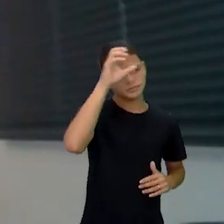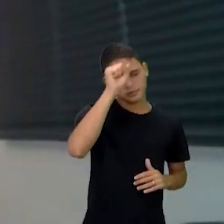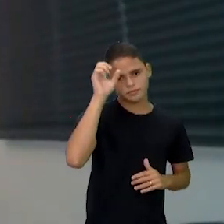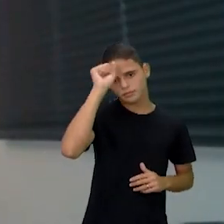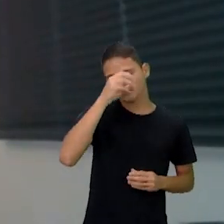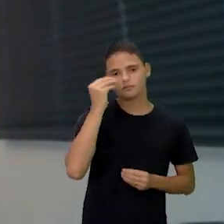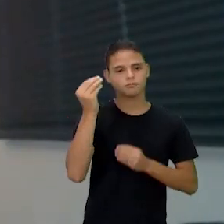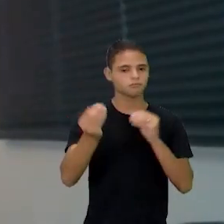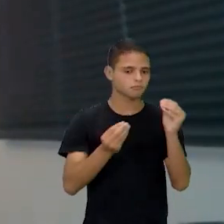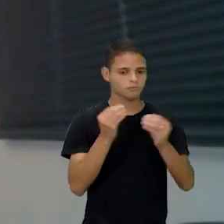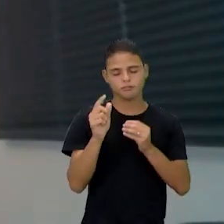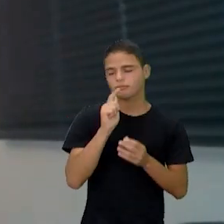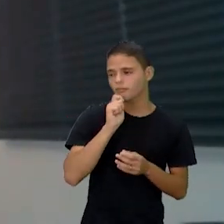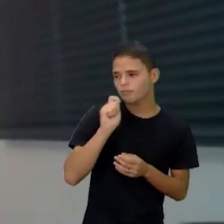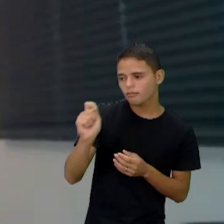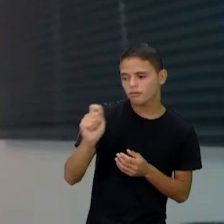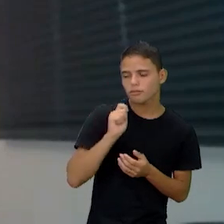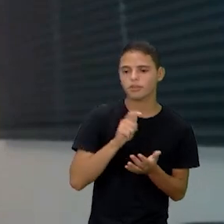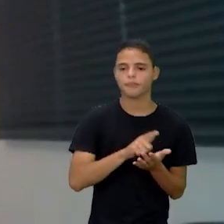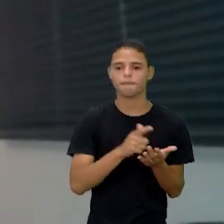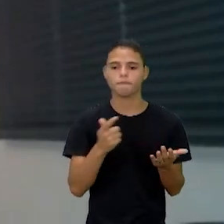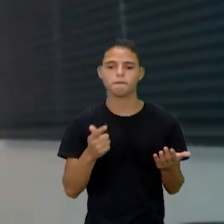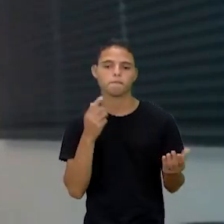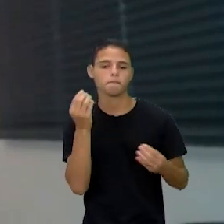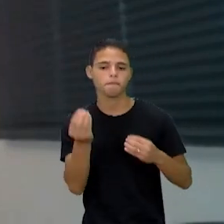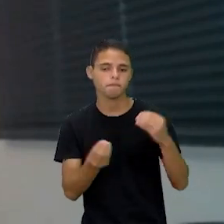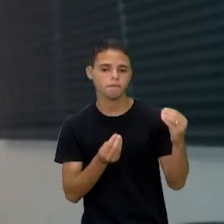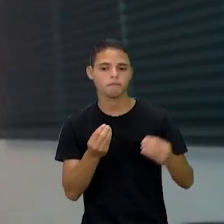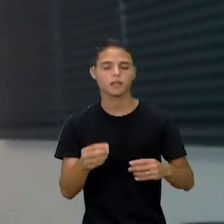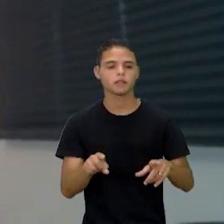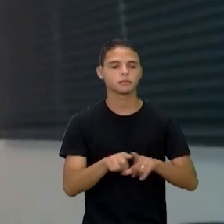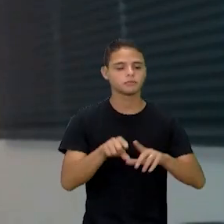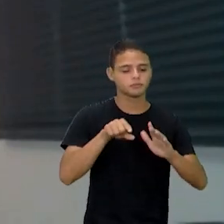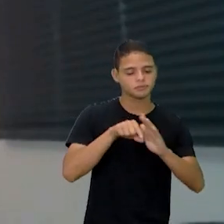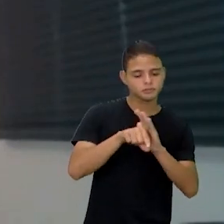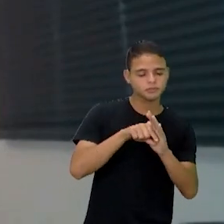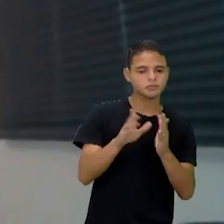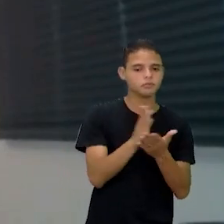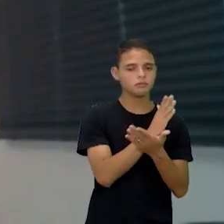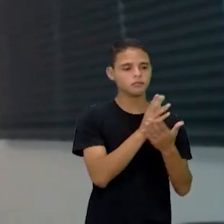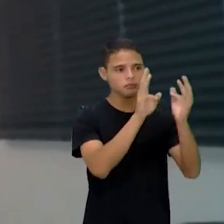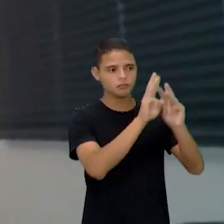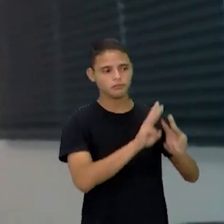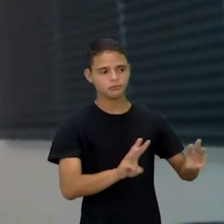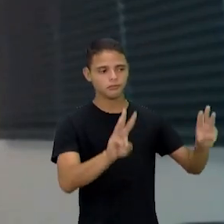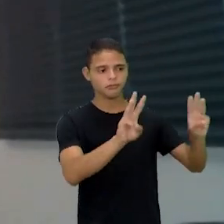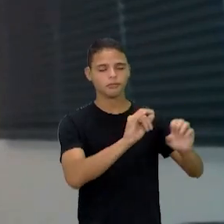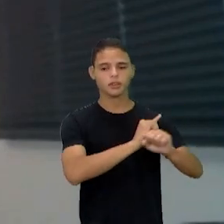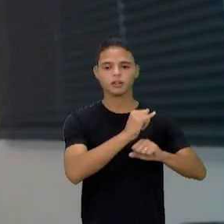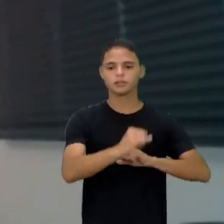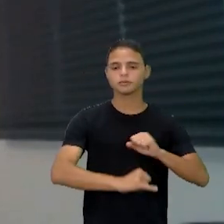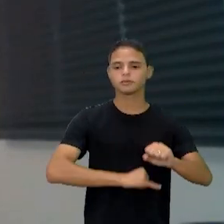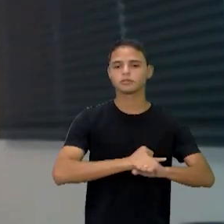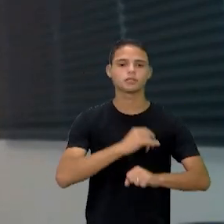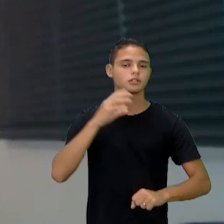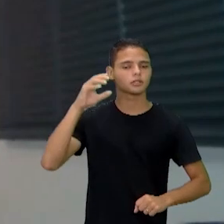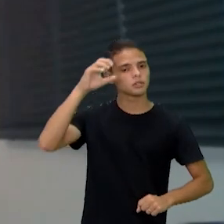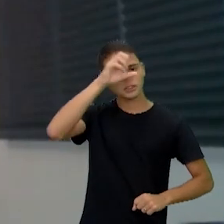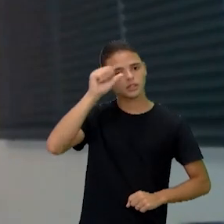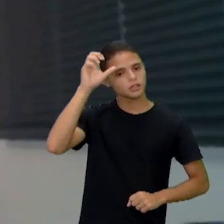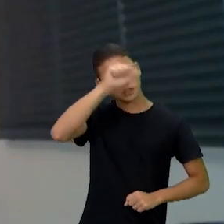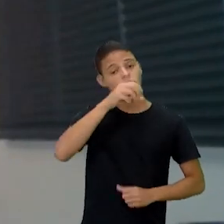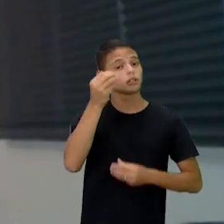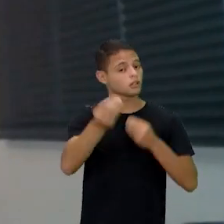uma entrevista, ela teve que aprender como fazer busca em sites indexados na internet, ela teve que aprender como